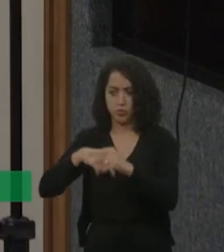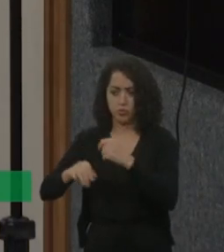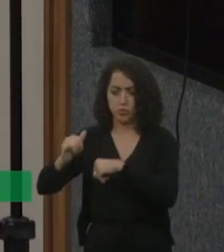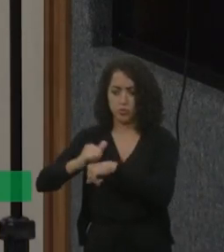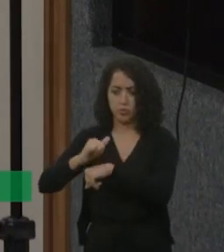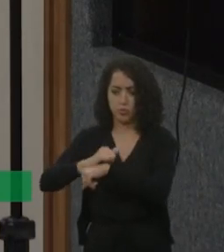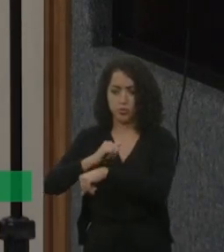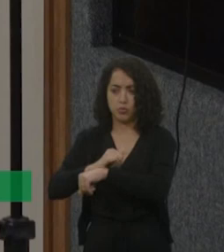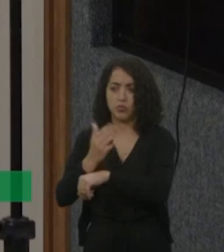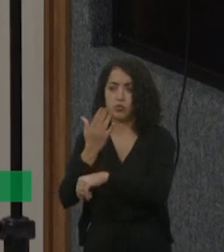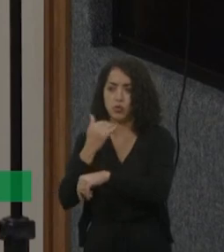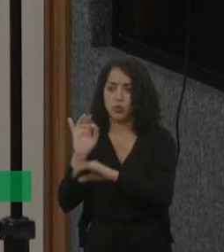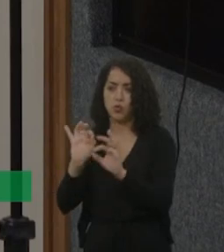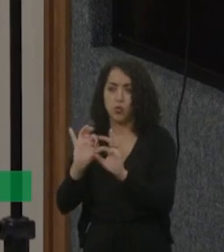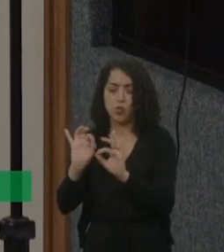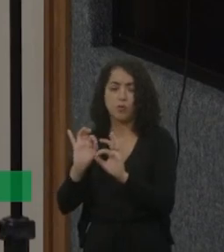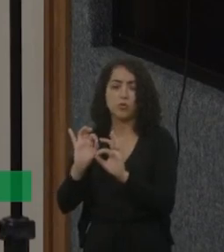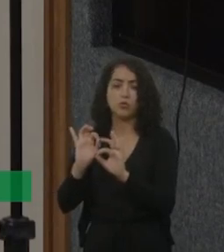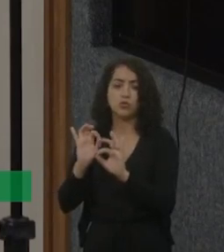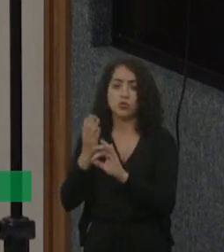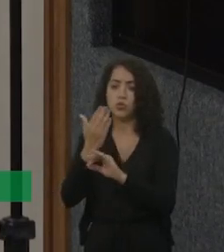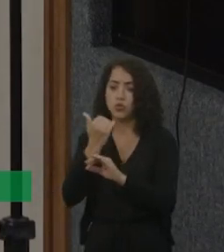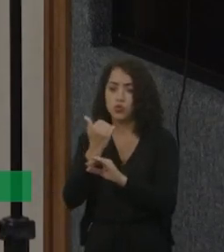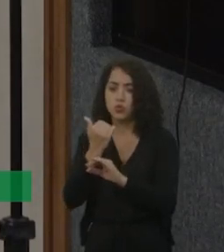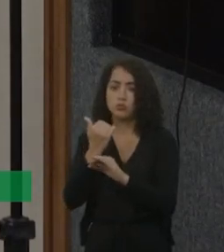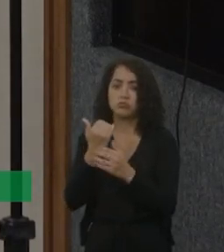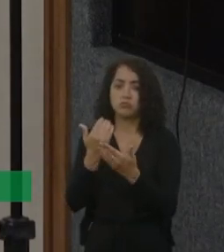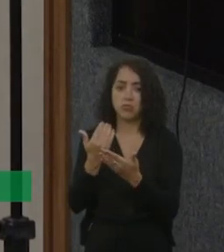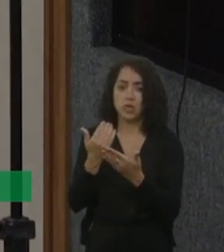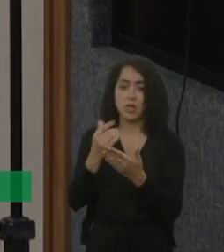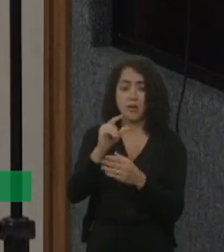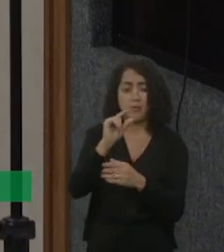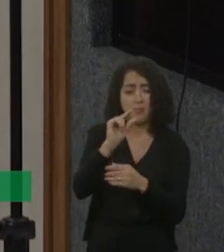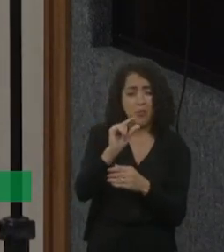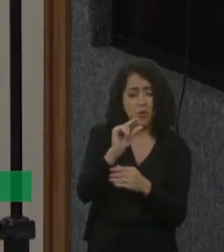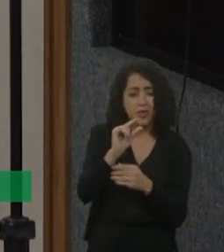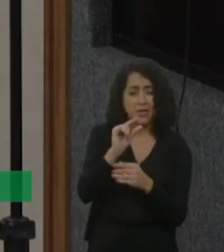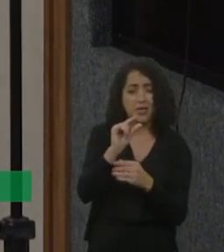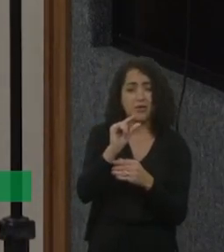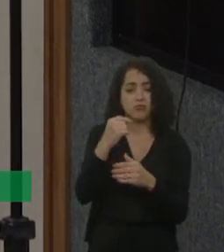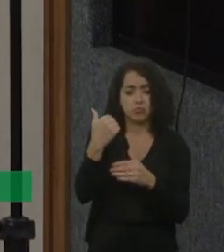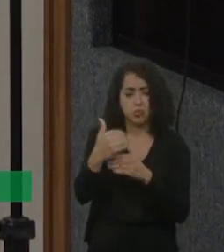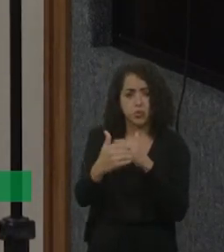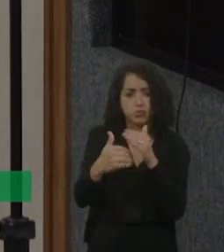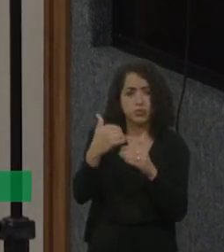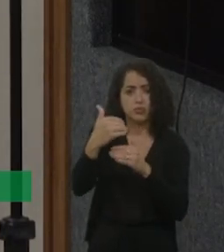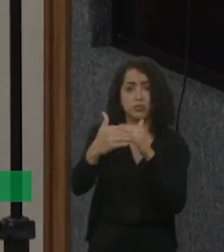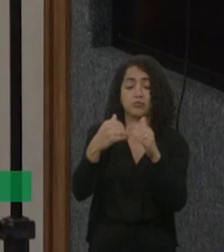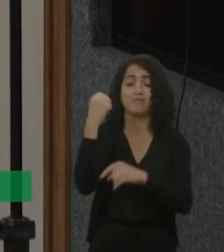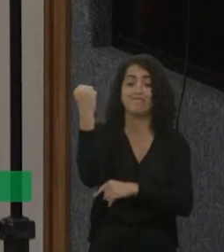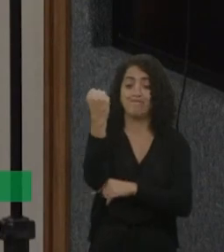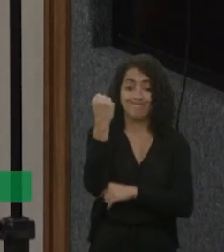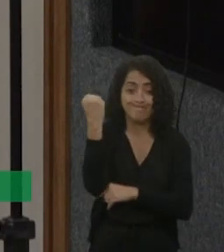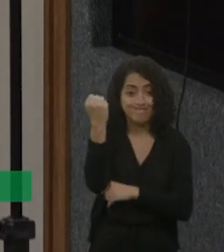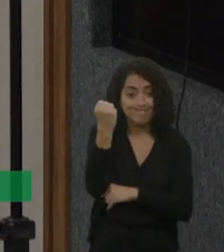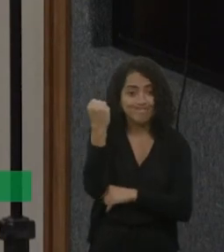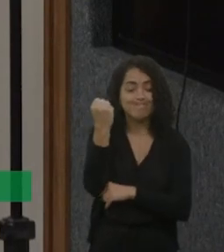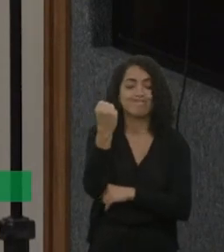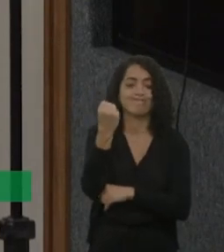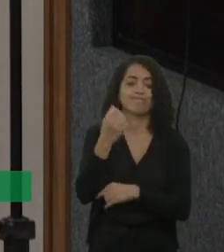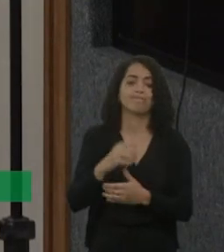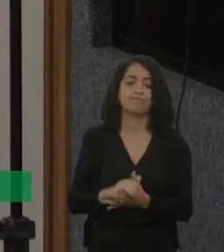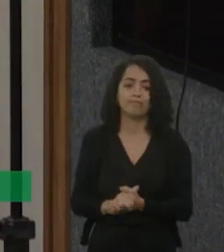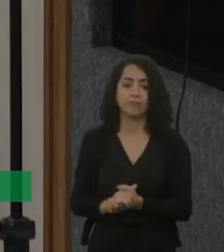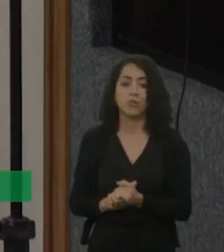como. Então, são pacientes que têm uma quantidade muito pequena, são os pacientes que evoluem de uma forma mais grave e mais precoce.